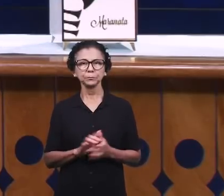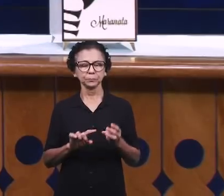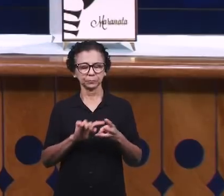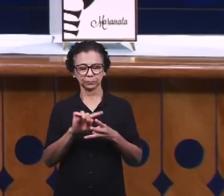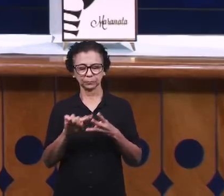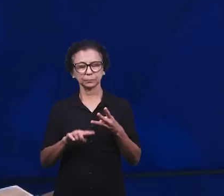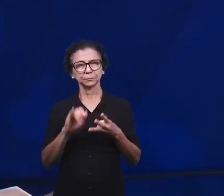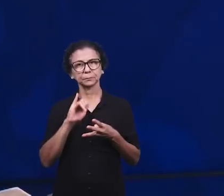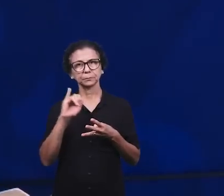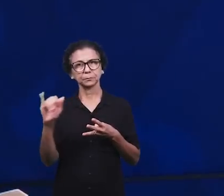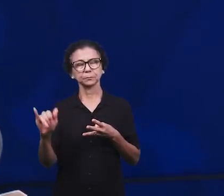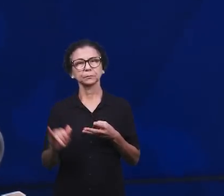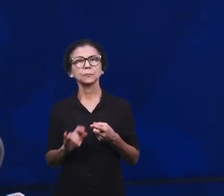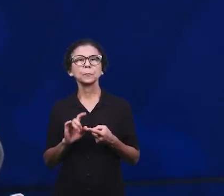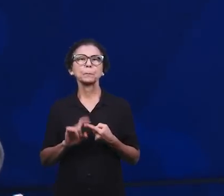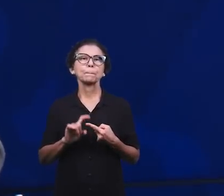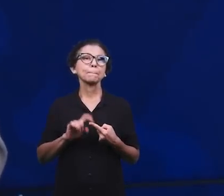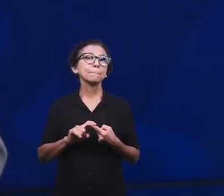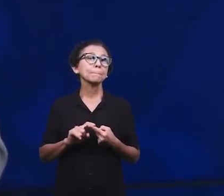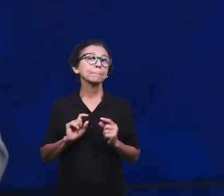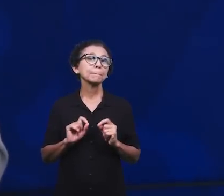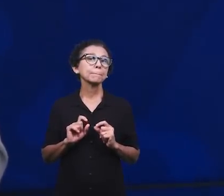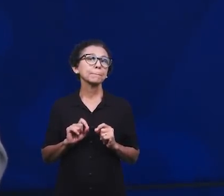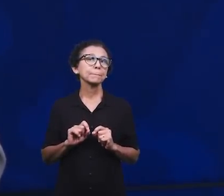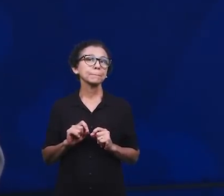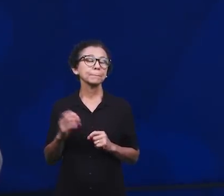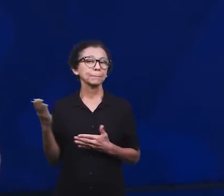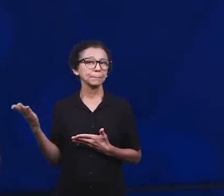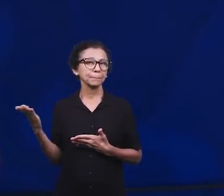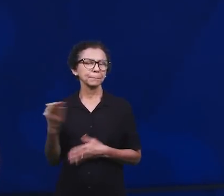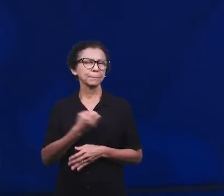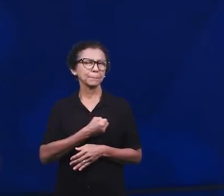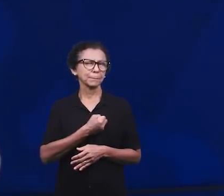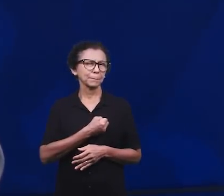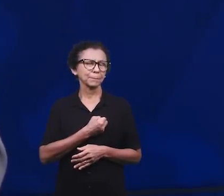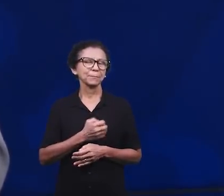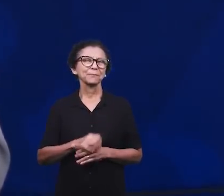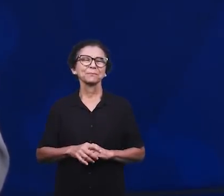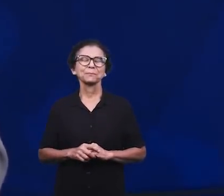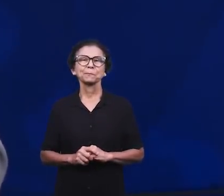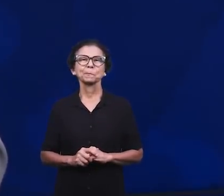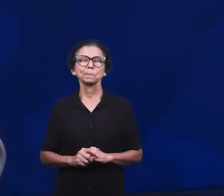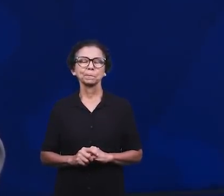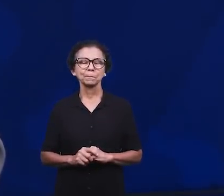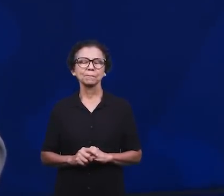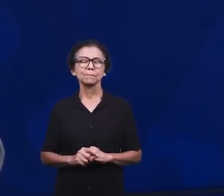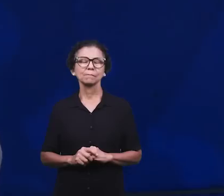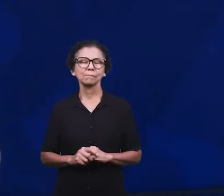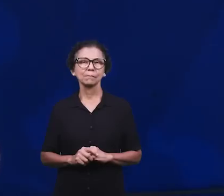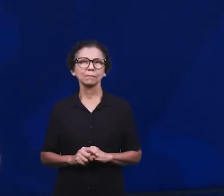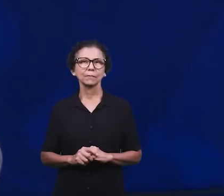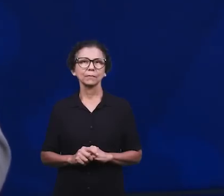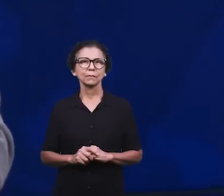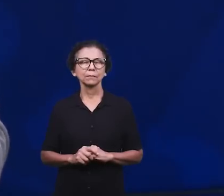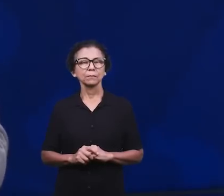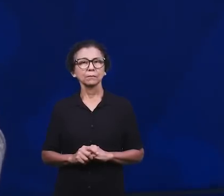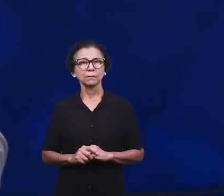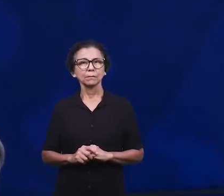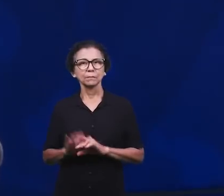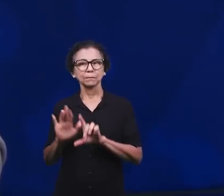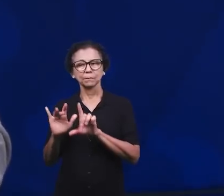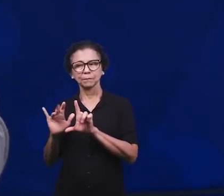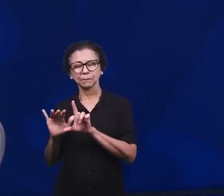avisos aqui. O primeiro aviso que nós queremos dar é esse número que está aparecendo aí na tela, 0800 707 3076. Tem um